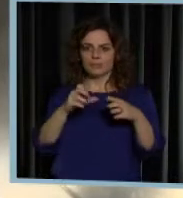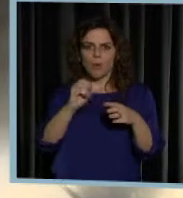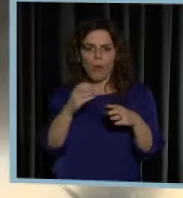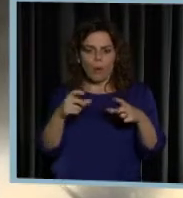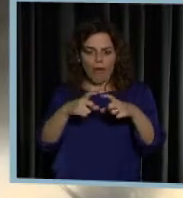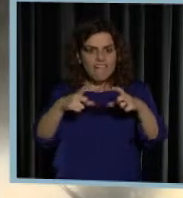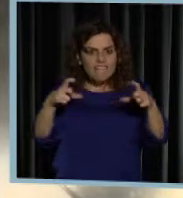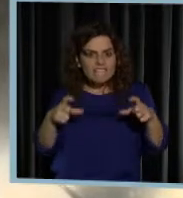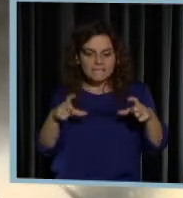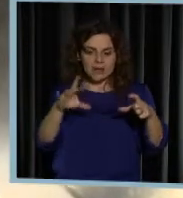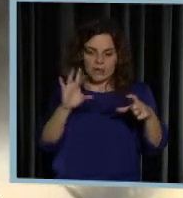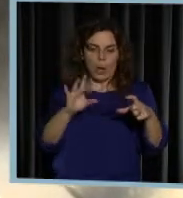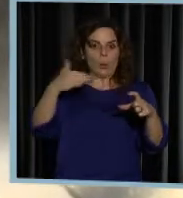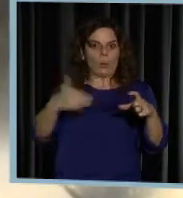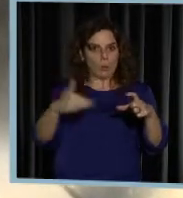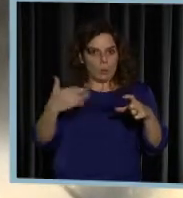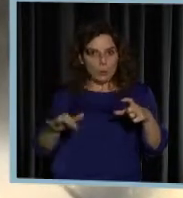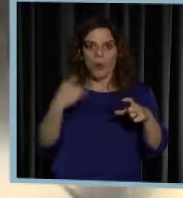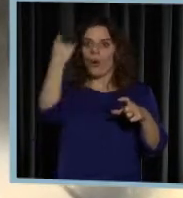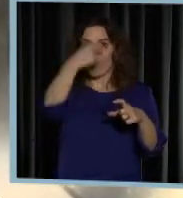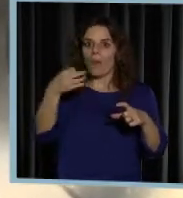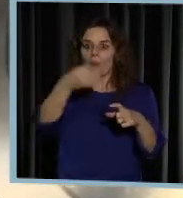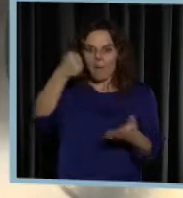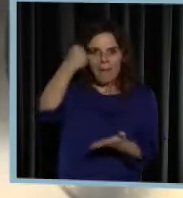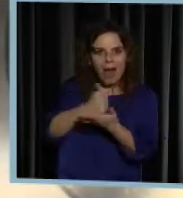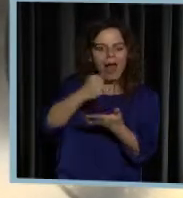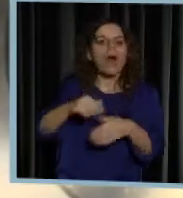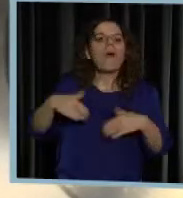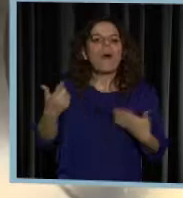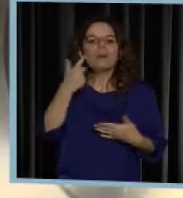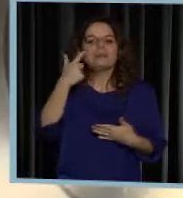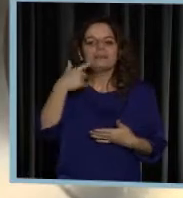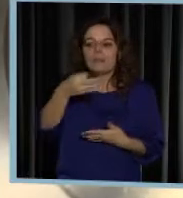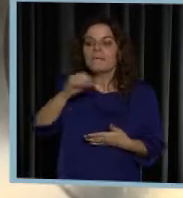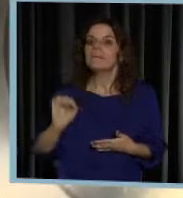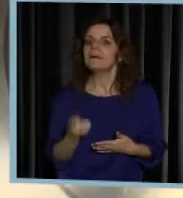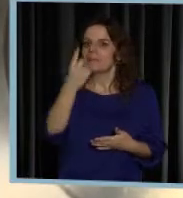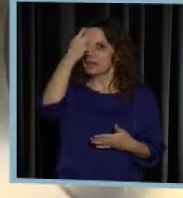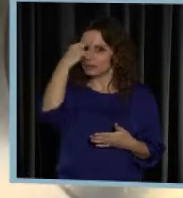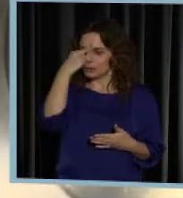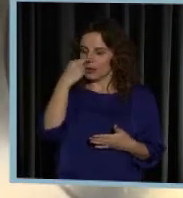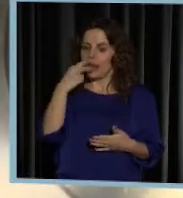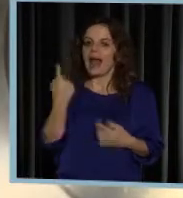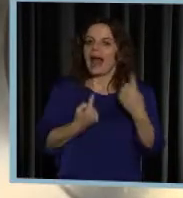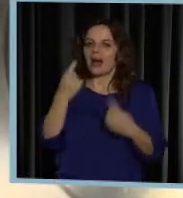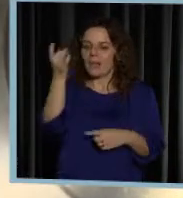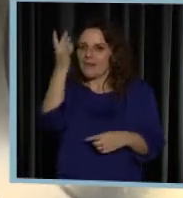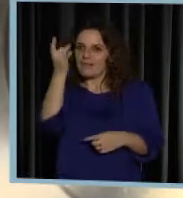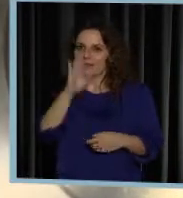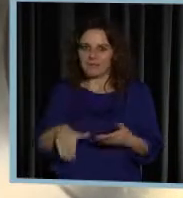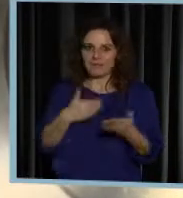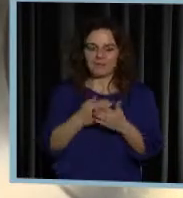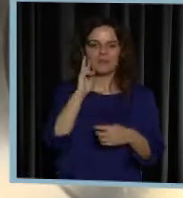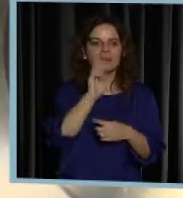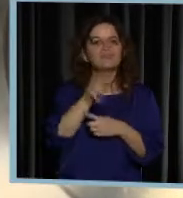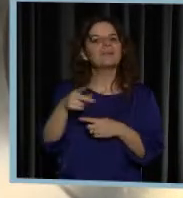ouro, enfim, numa barra de ouro, cunhar virtualmente o nosso rosto numa moeda, conhecer a primeira moeda da história, são algumas das aventuras